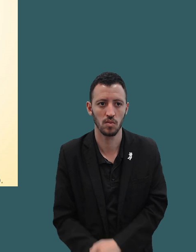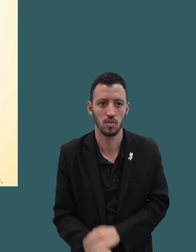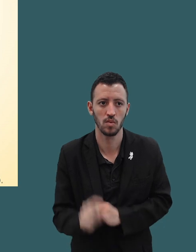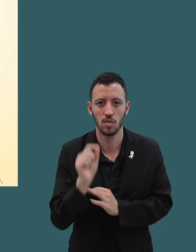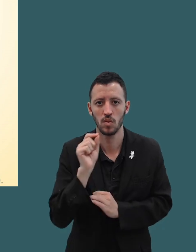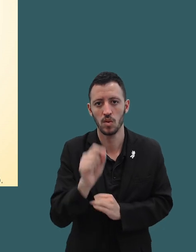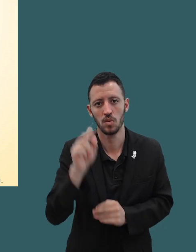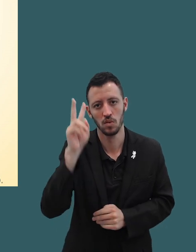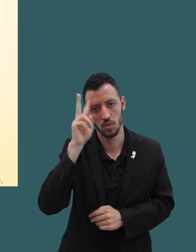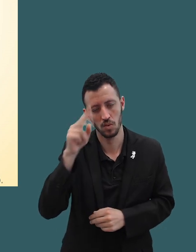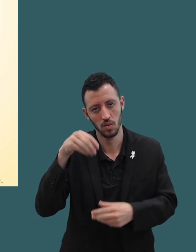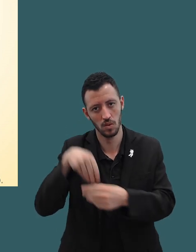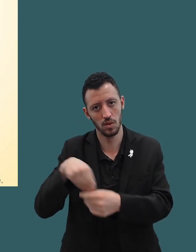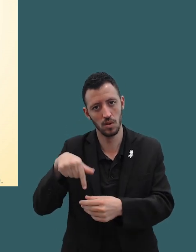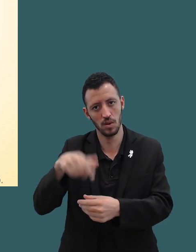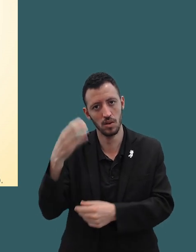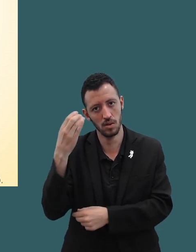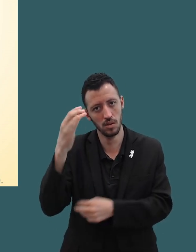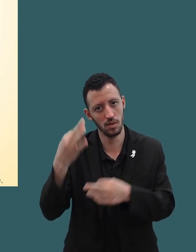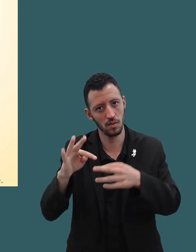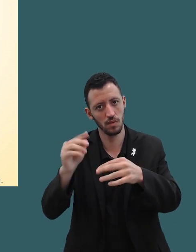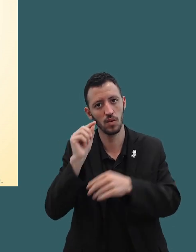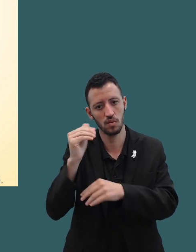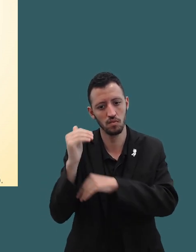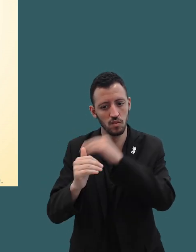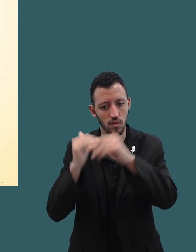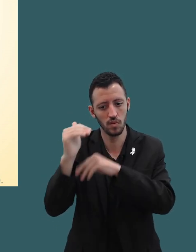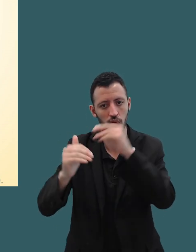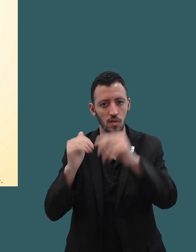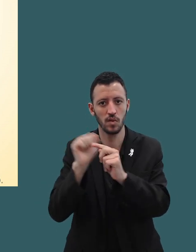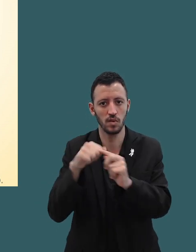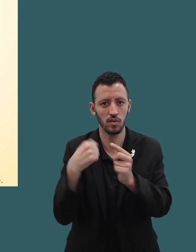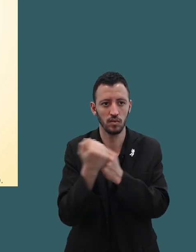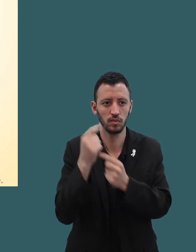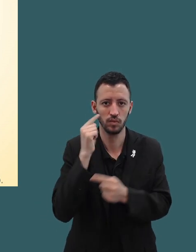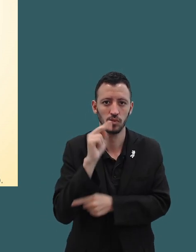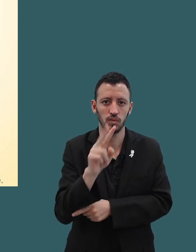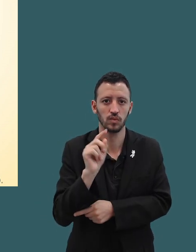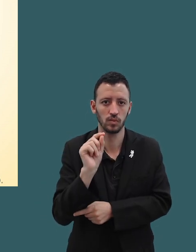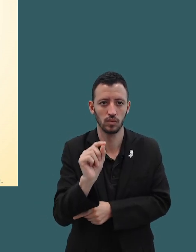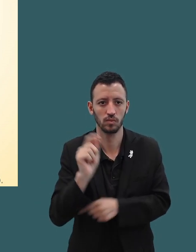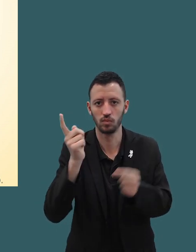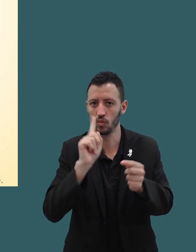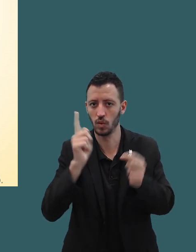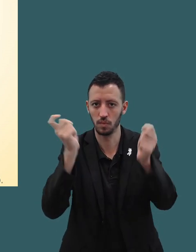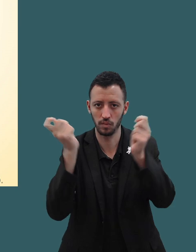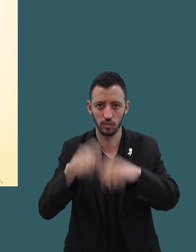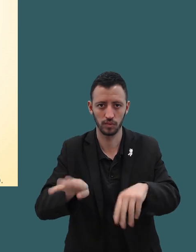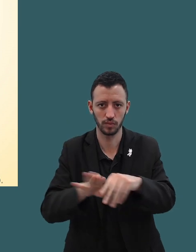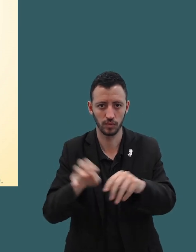esse recorte da ciência e da tecnologia para o desenvolvimento social, que enxerga o seguinte: não é possível você ter um sistema de